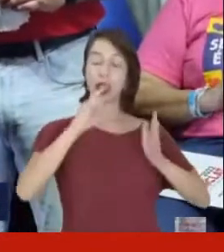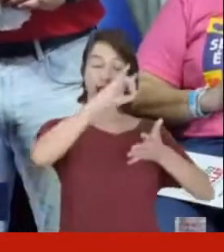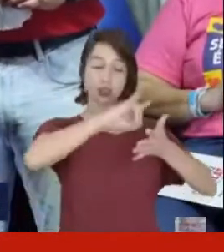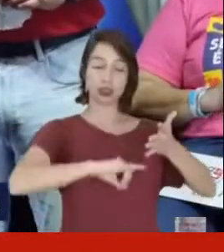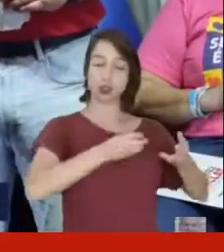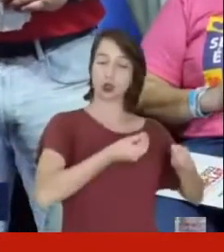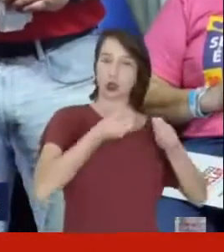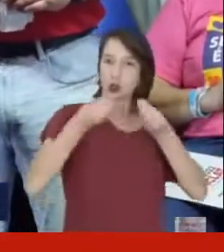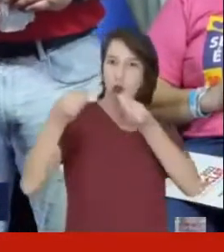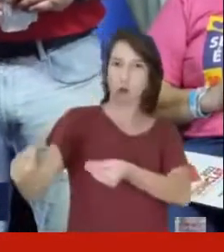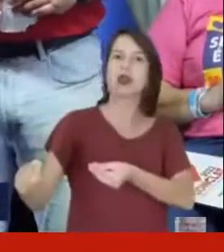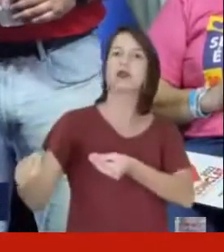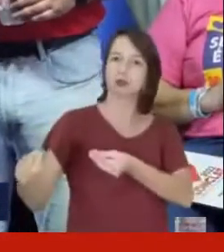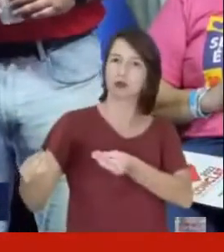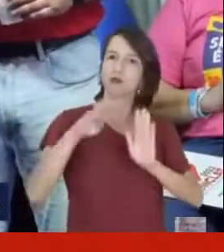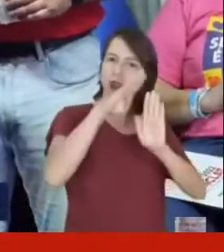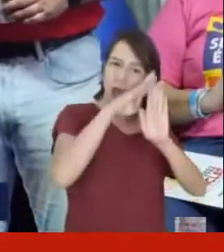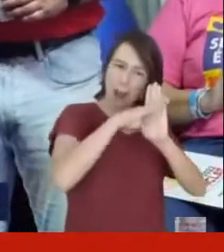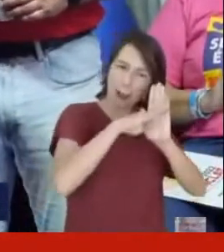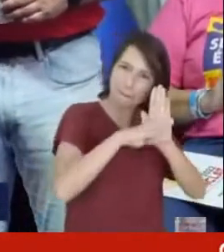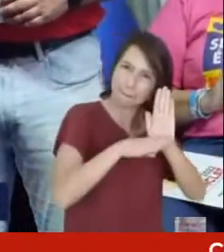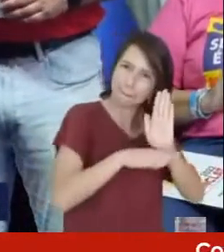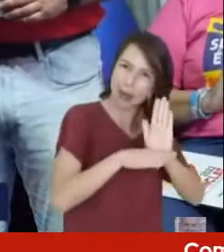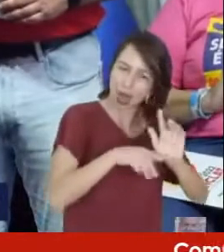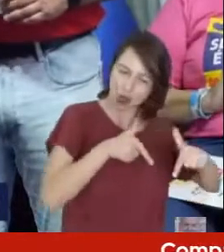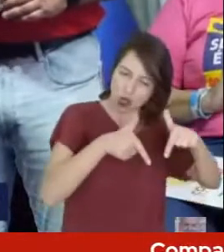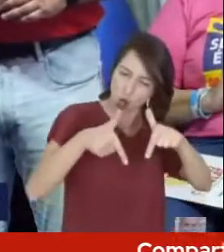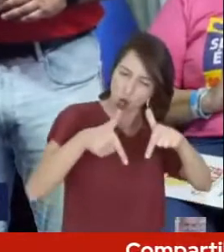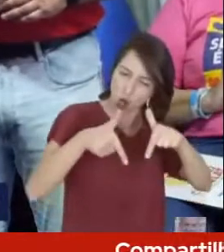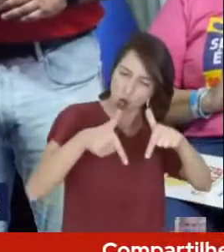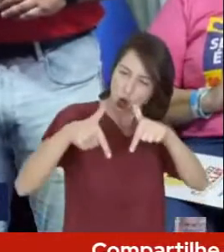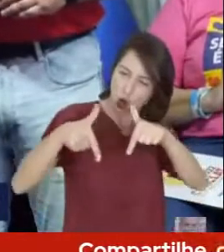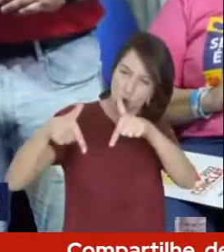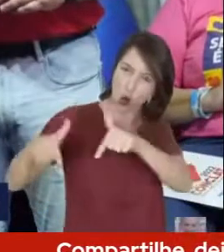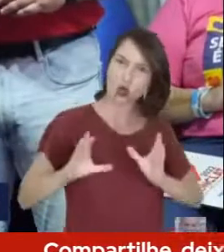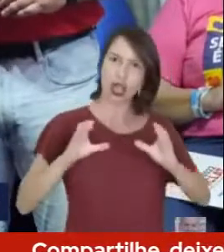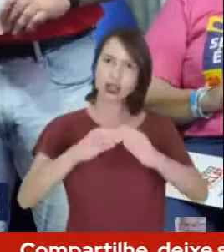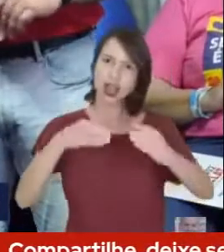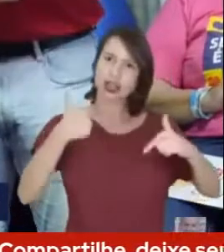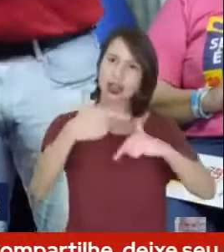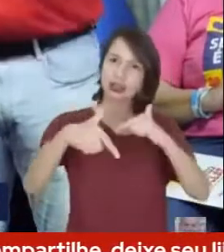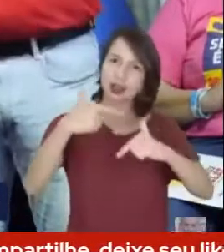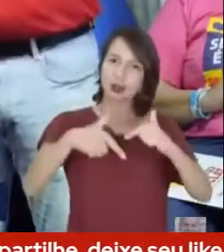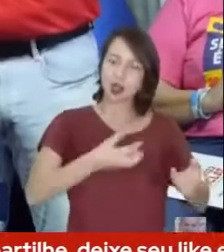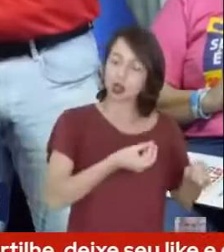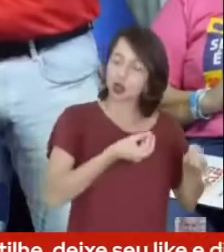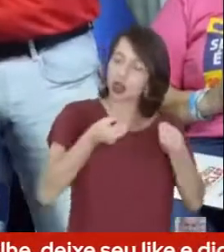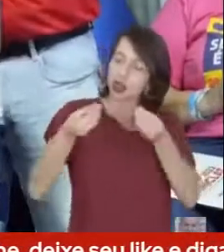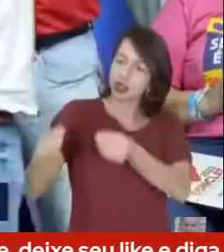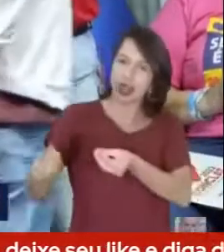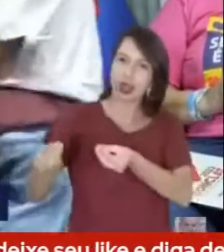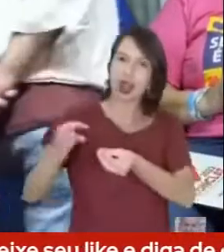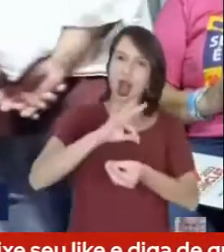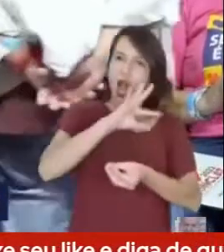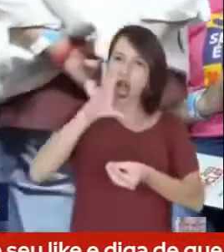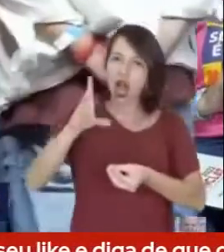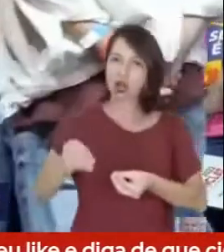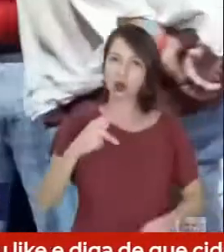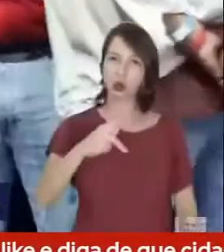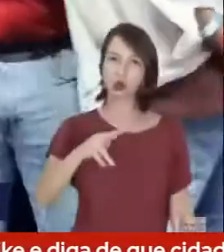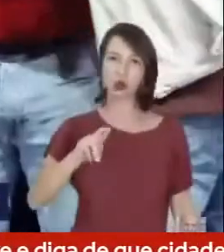classe trabalhadora que estamos entregando aos pré-candidatos. Não podemos tratar o direito à